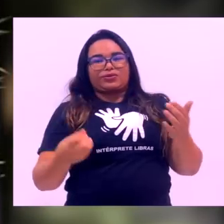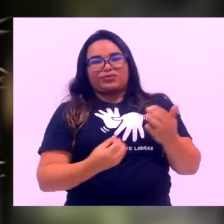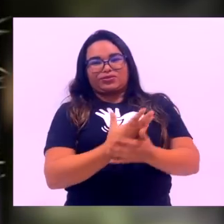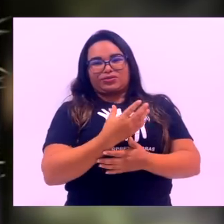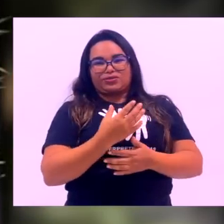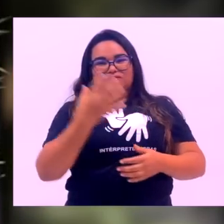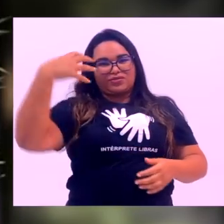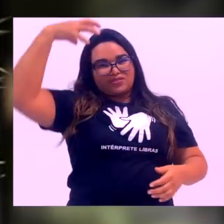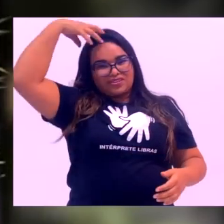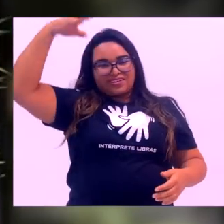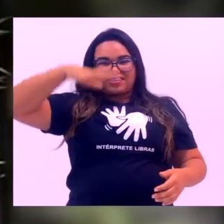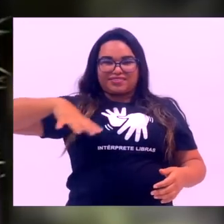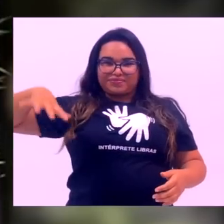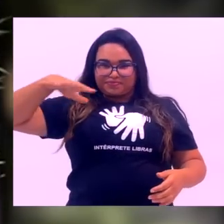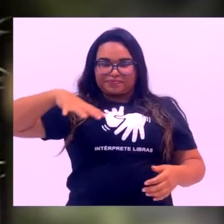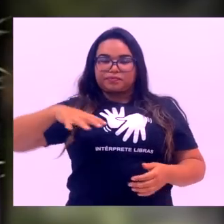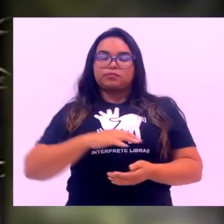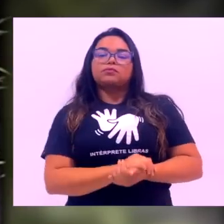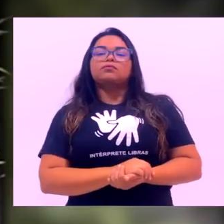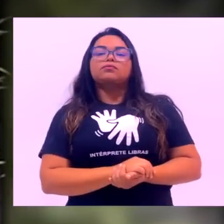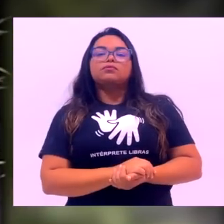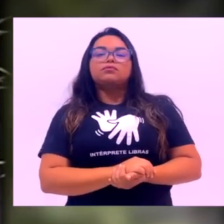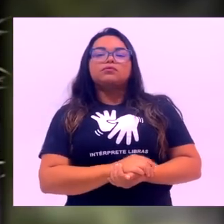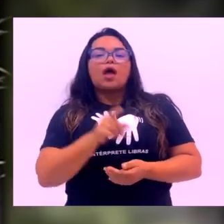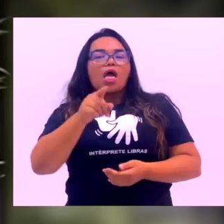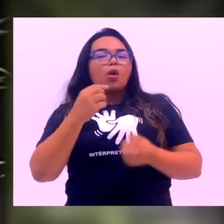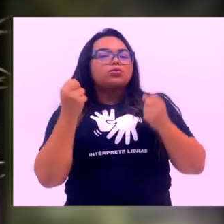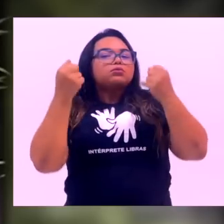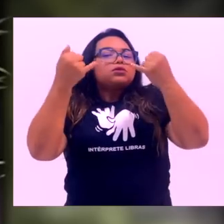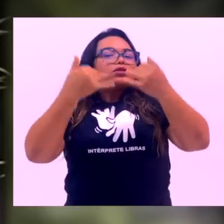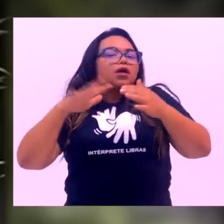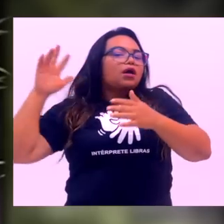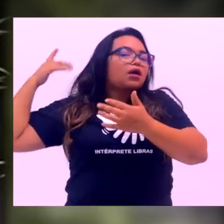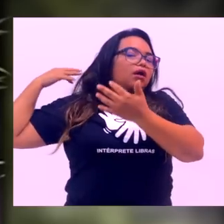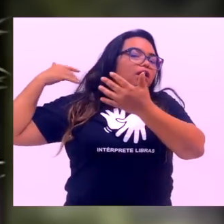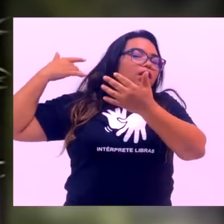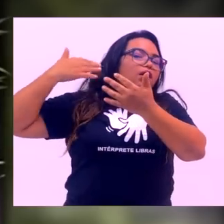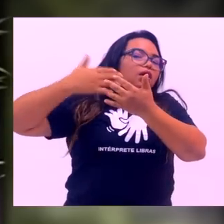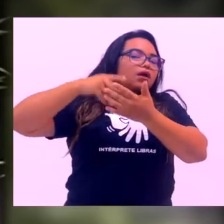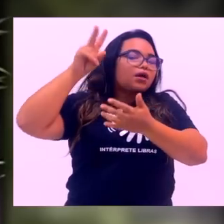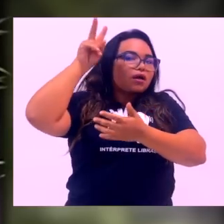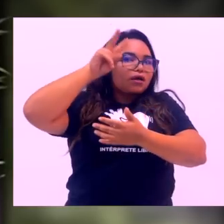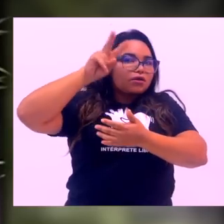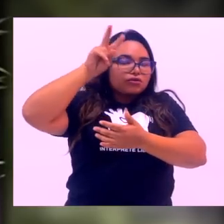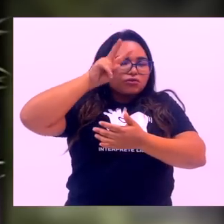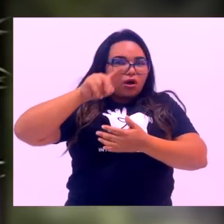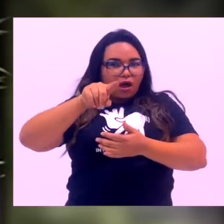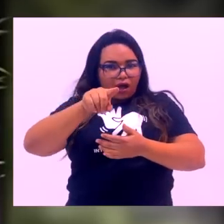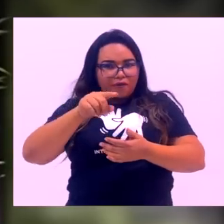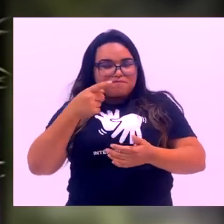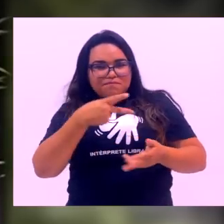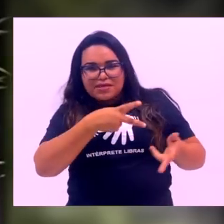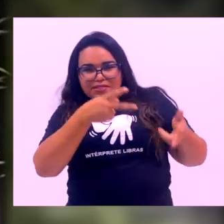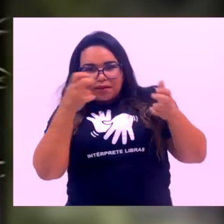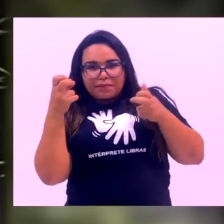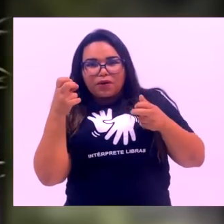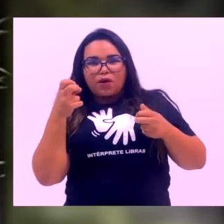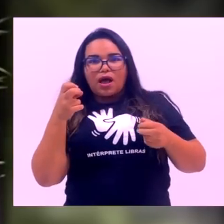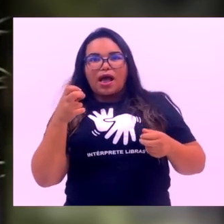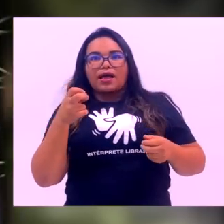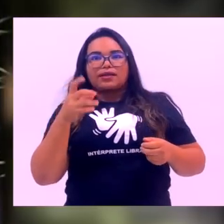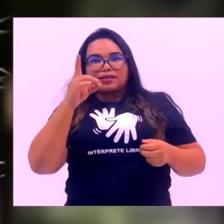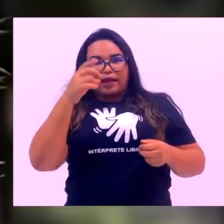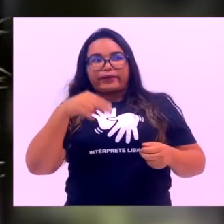pela história. E vocês não concordam que Daniel acertou tudo? Sim ou não? Claro que Daniel acertou tudo.